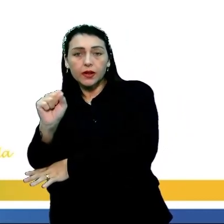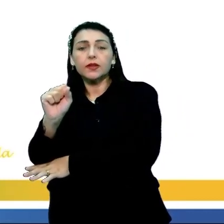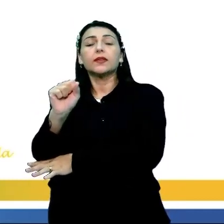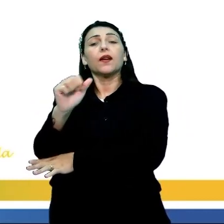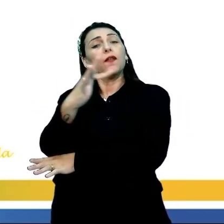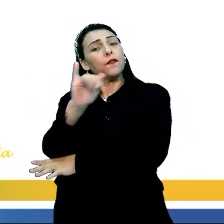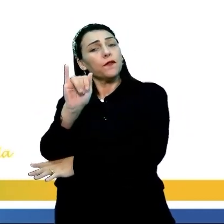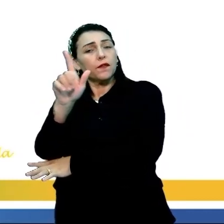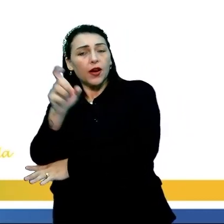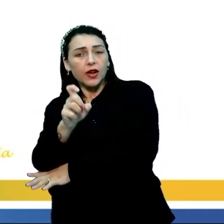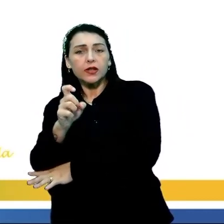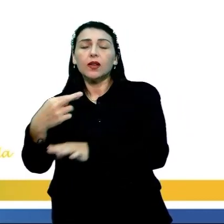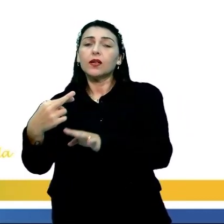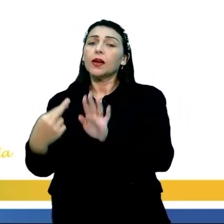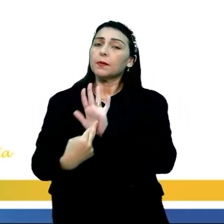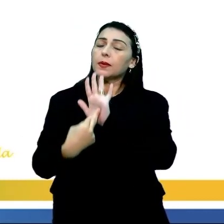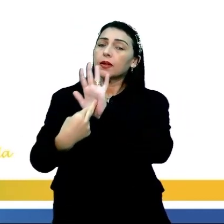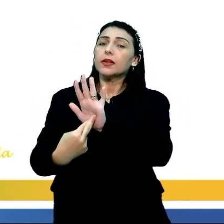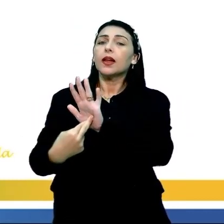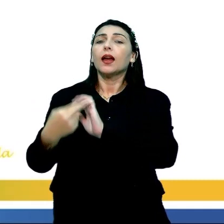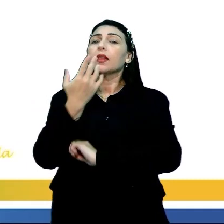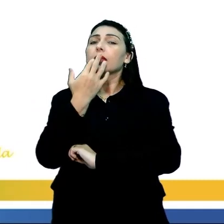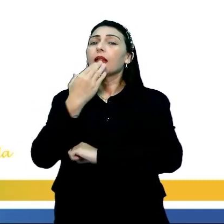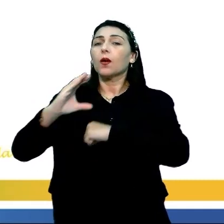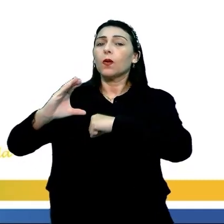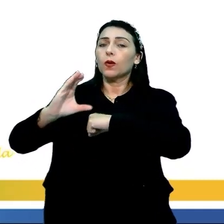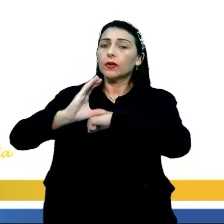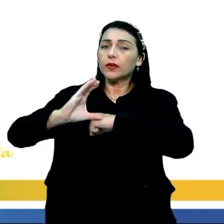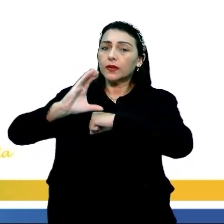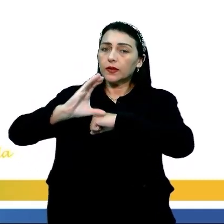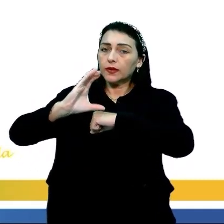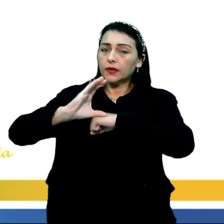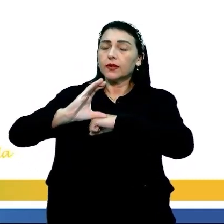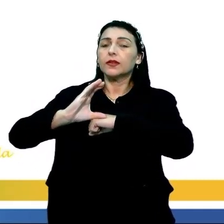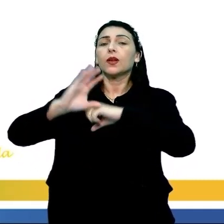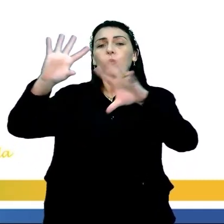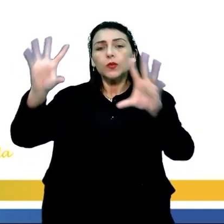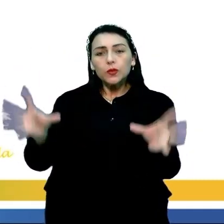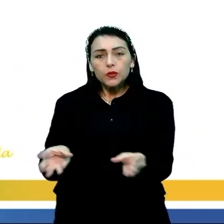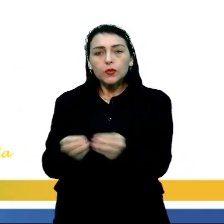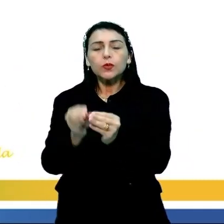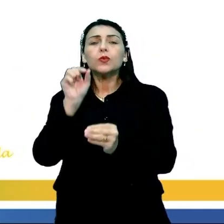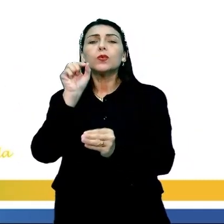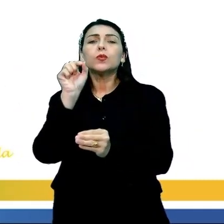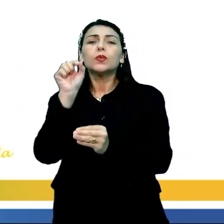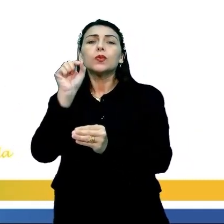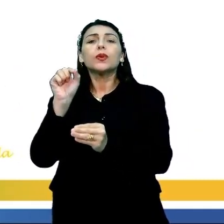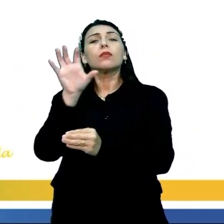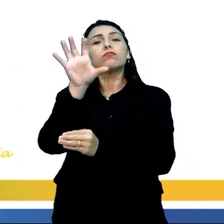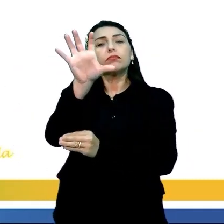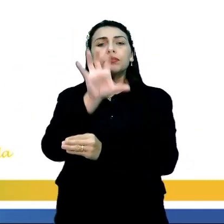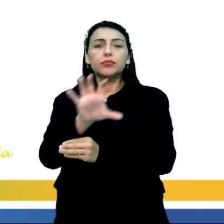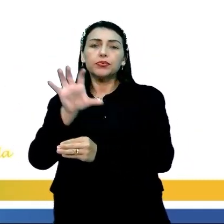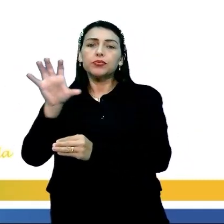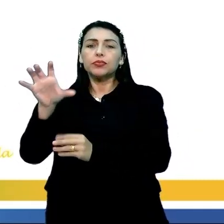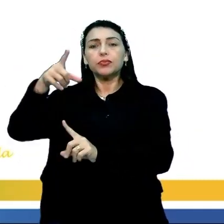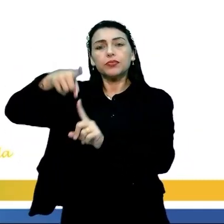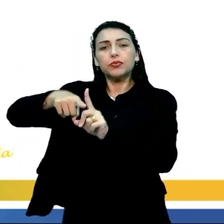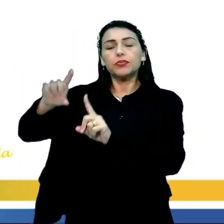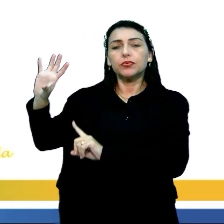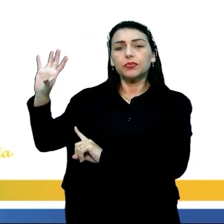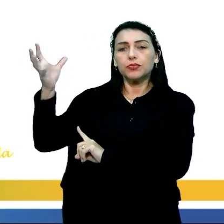estão representadas na cor cinza. Então, esse é o nosso resumo sobre o que são os domínios